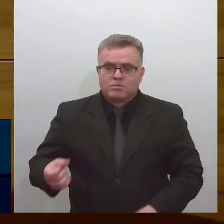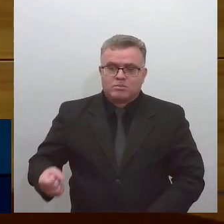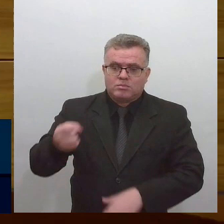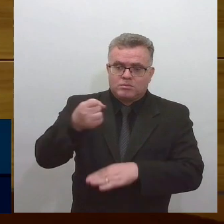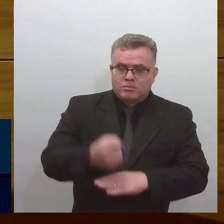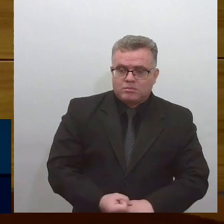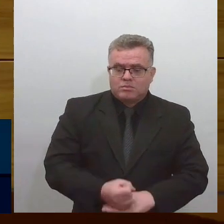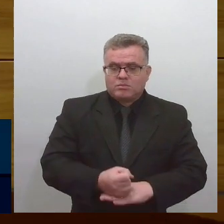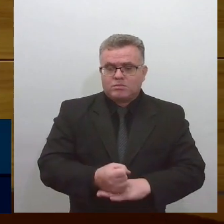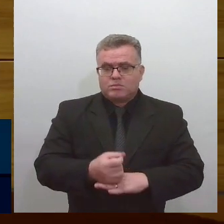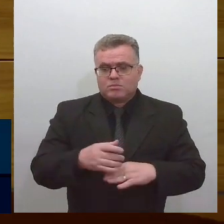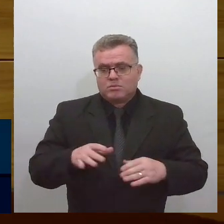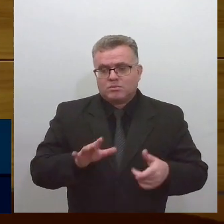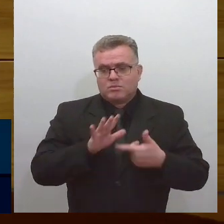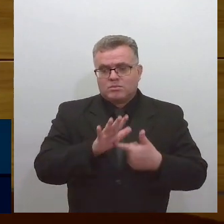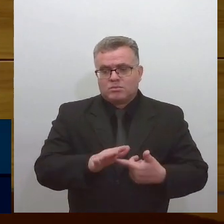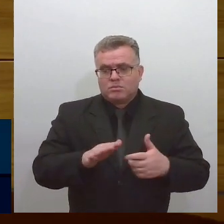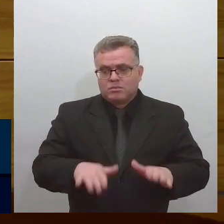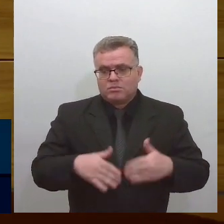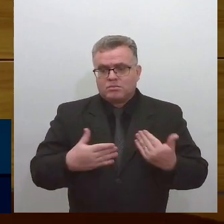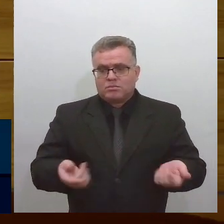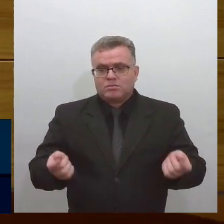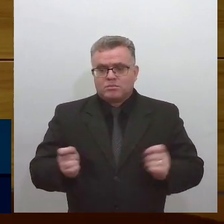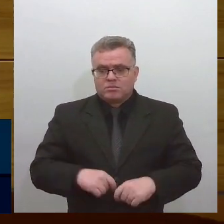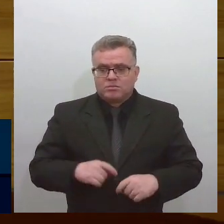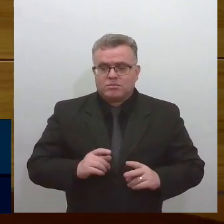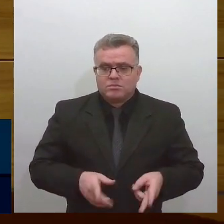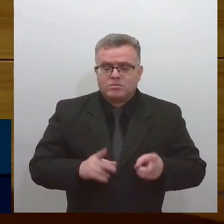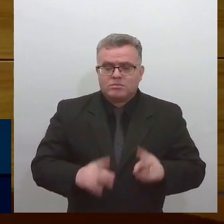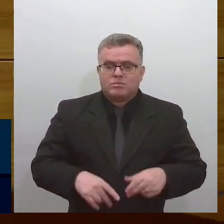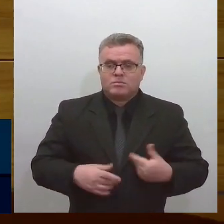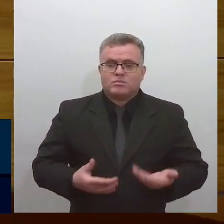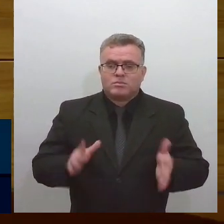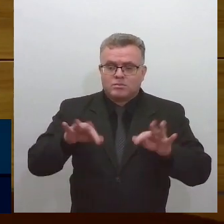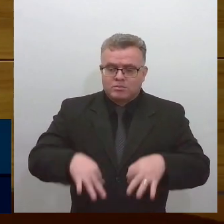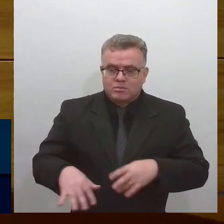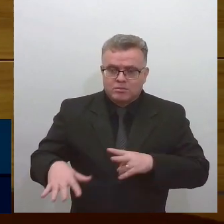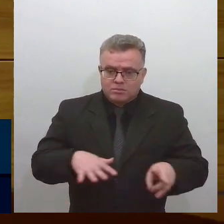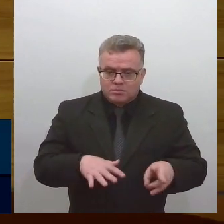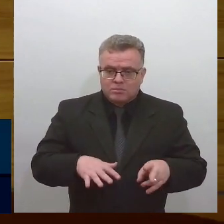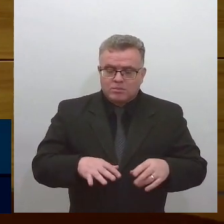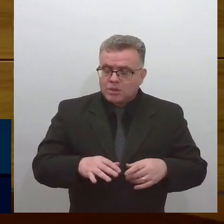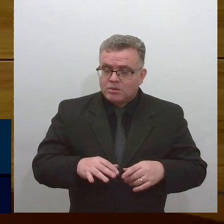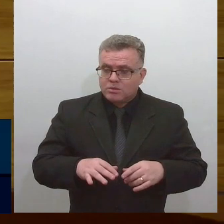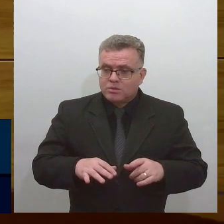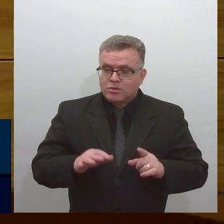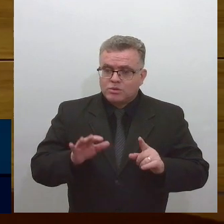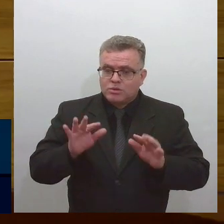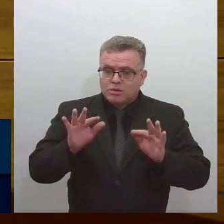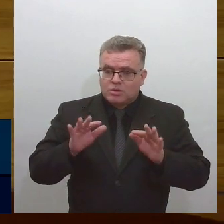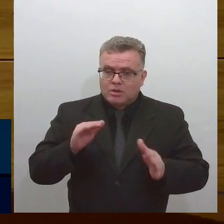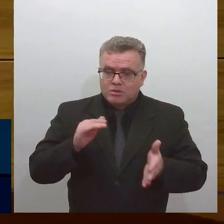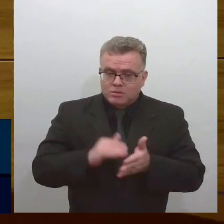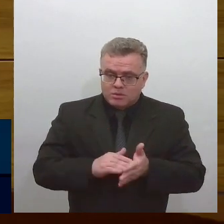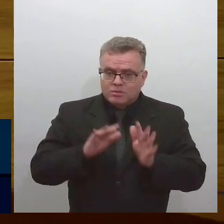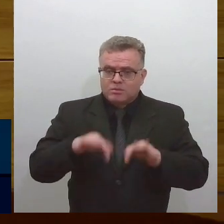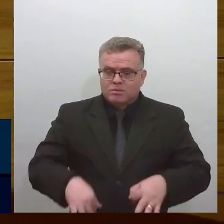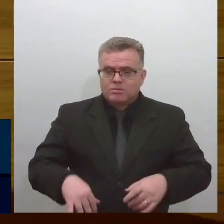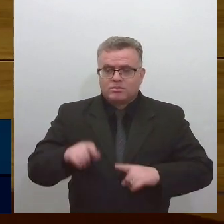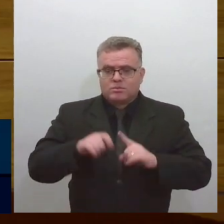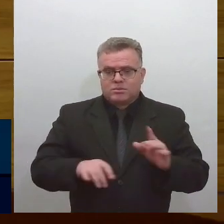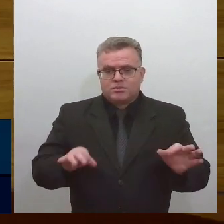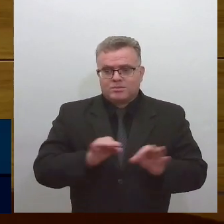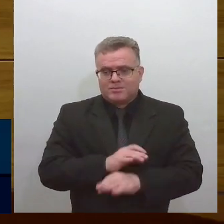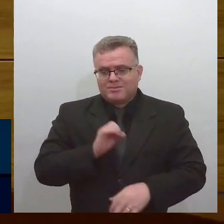do do trecho Então a nossa expectativa é que até o final do mês esteja instalado de novo